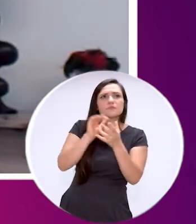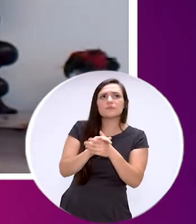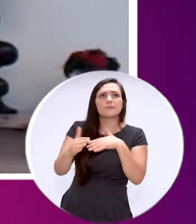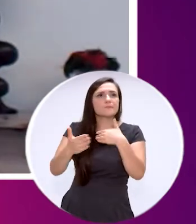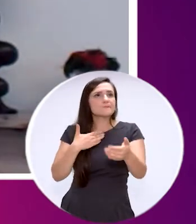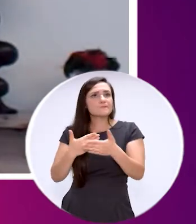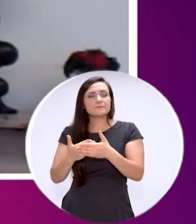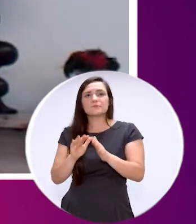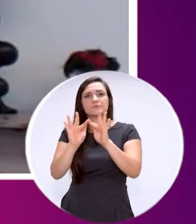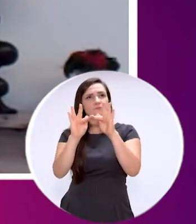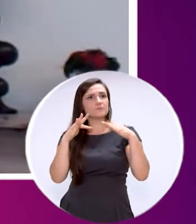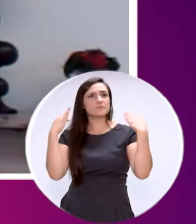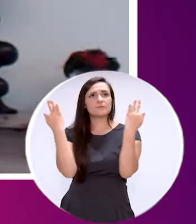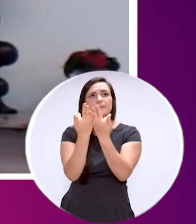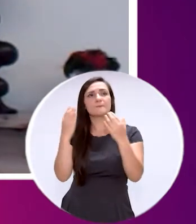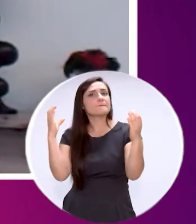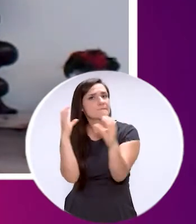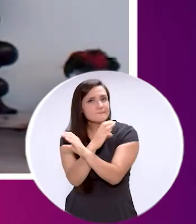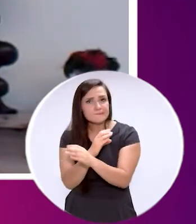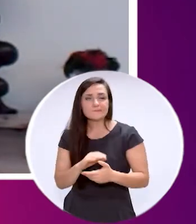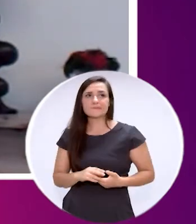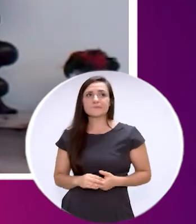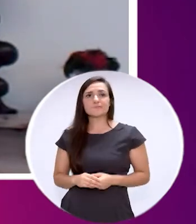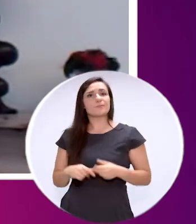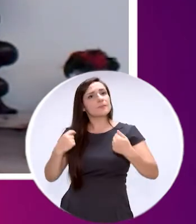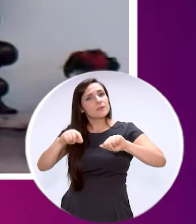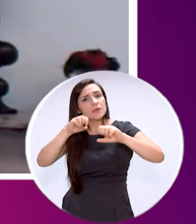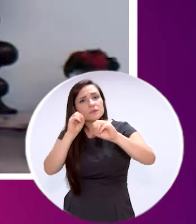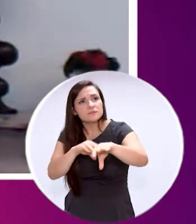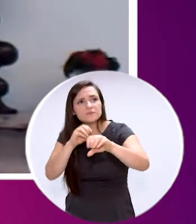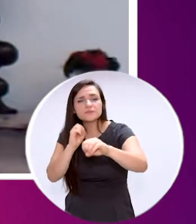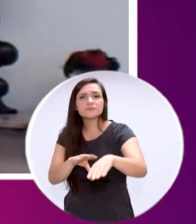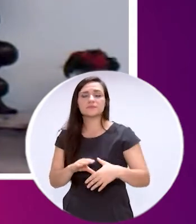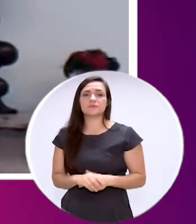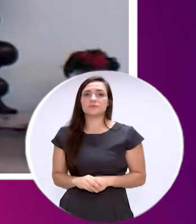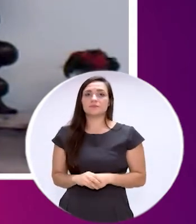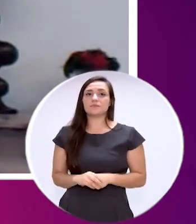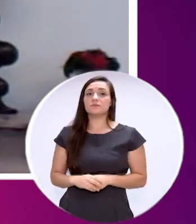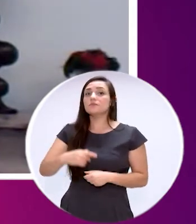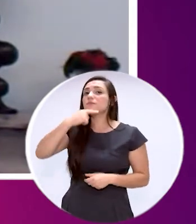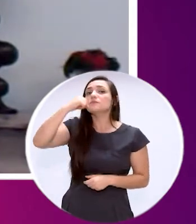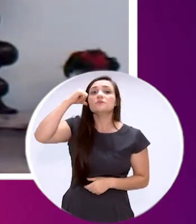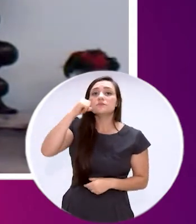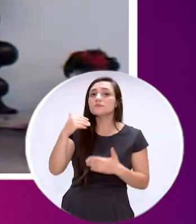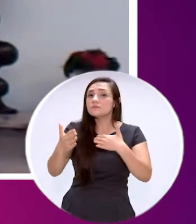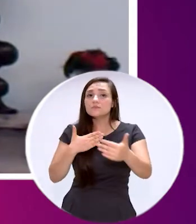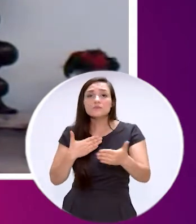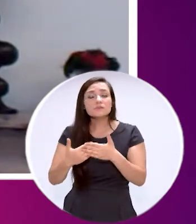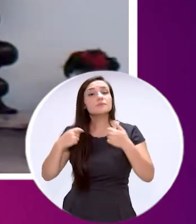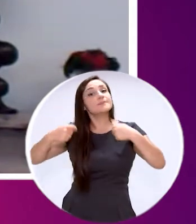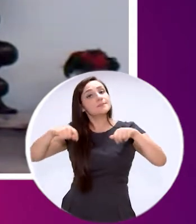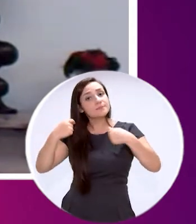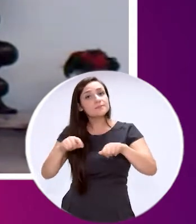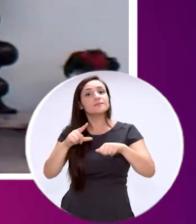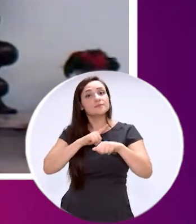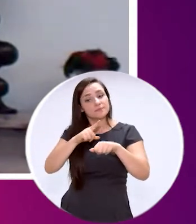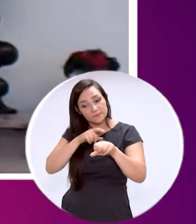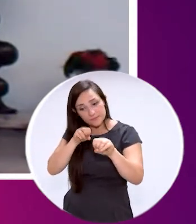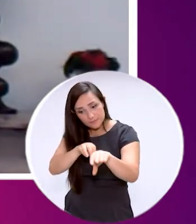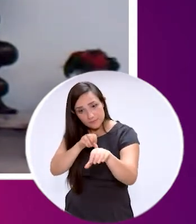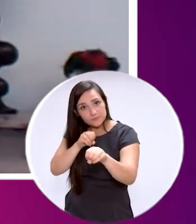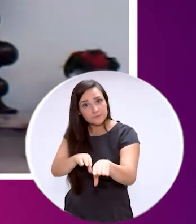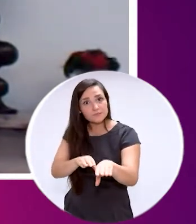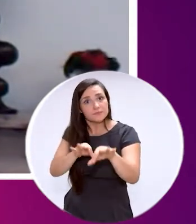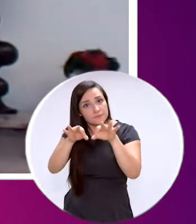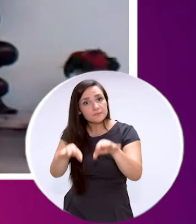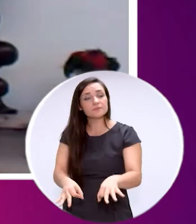a família que educa, que cria os meninos e as meninas, eles têm que ter essa visão